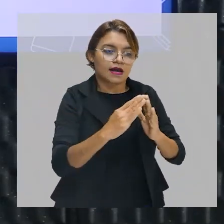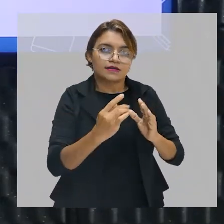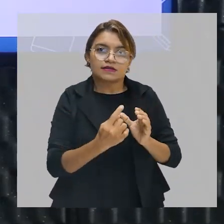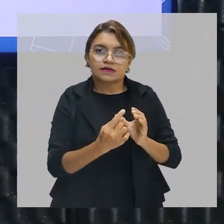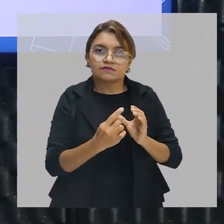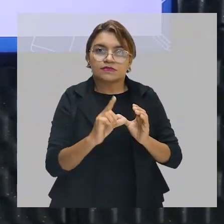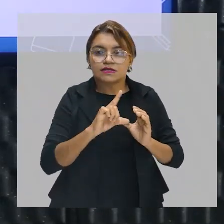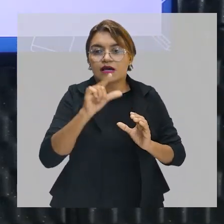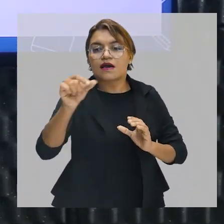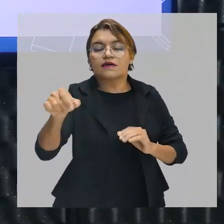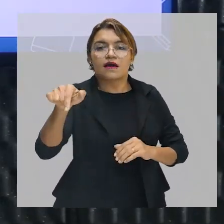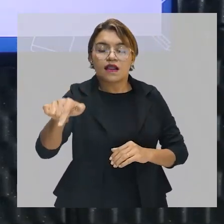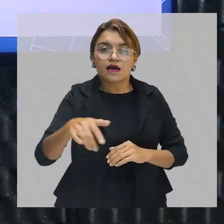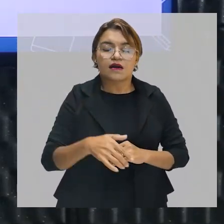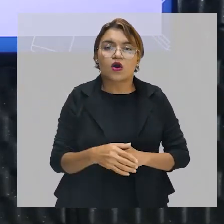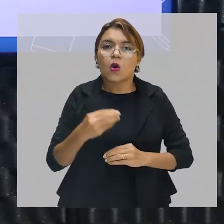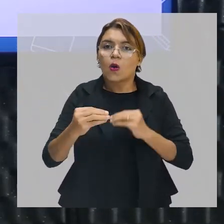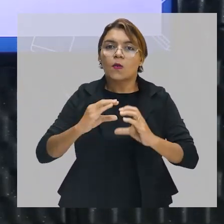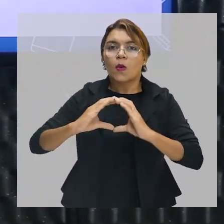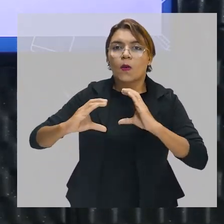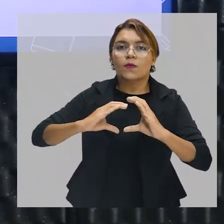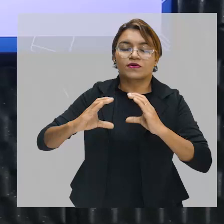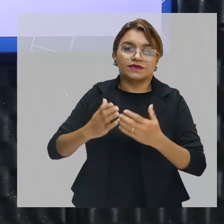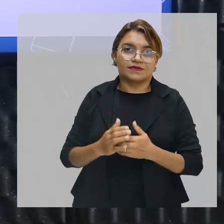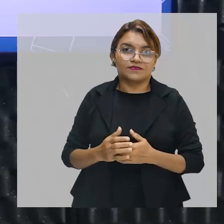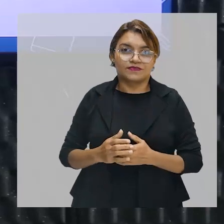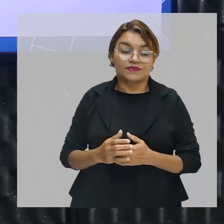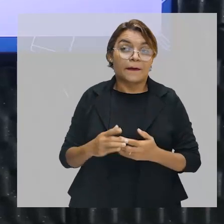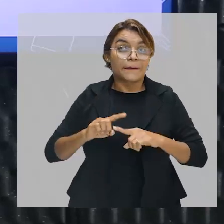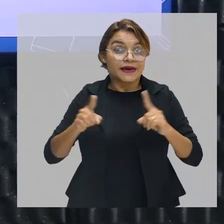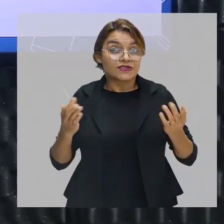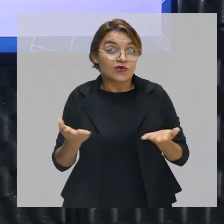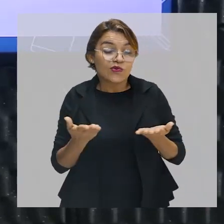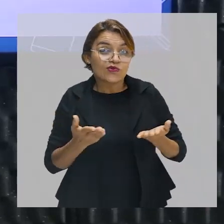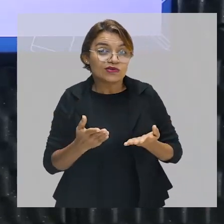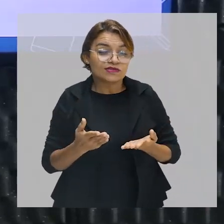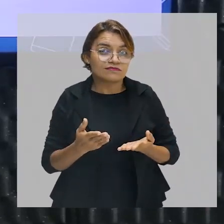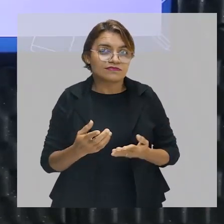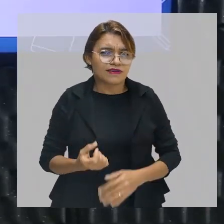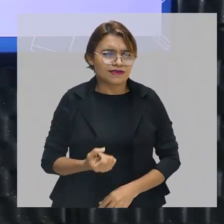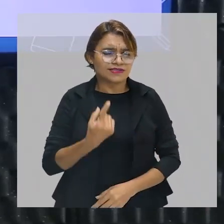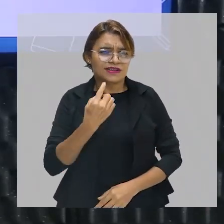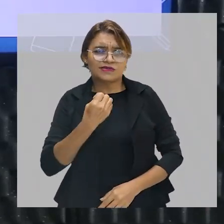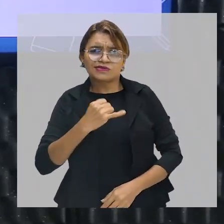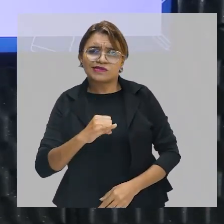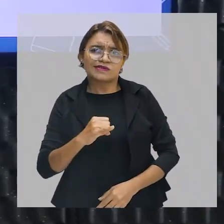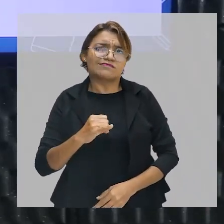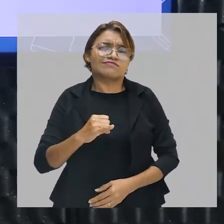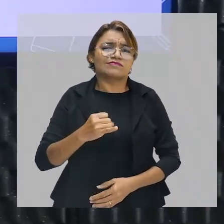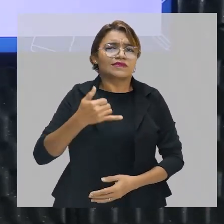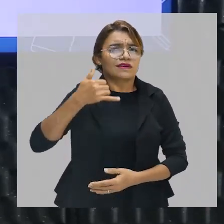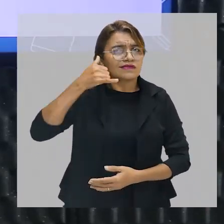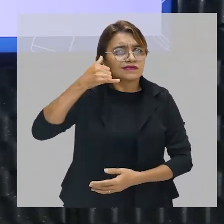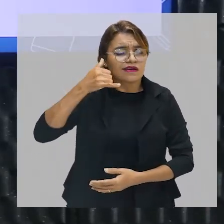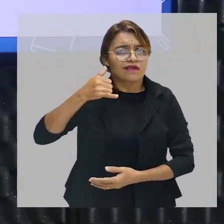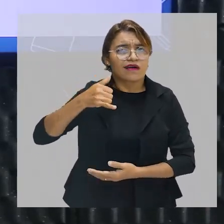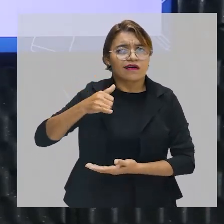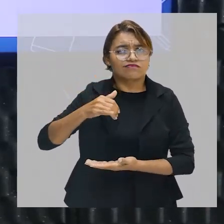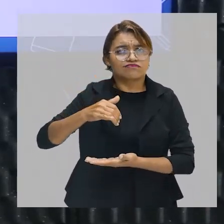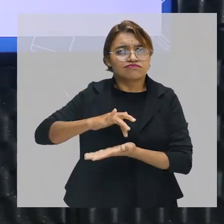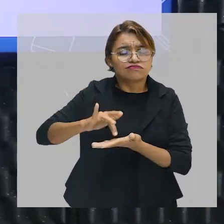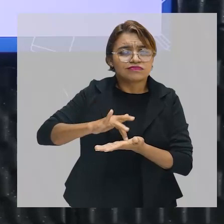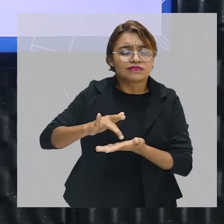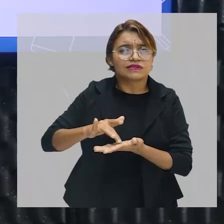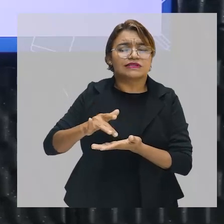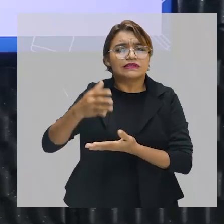se comunicar com ela. E hoje é até estranho, se você esquecer seu celular em casa, é estranho, né? Parece, nossa, como é que eu vou viver? Como é que eu vou